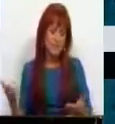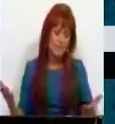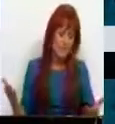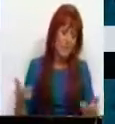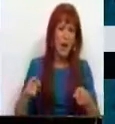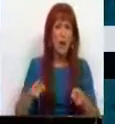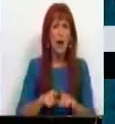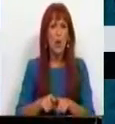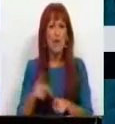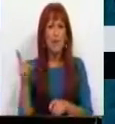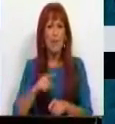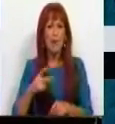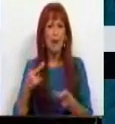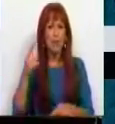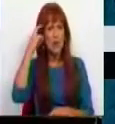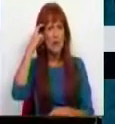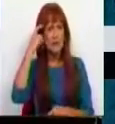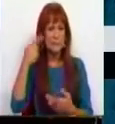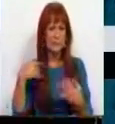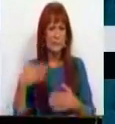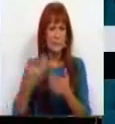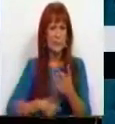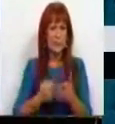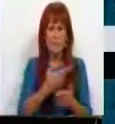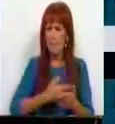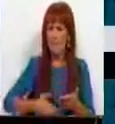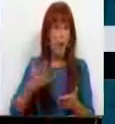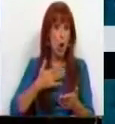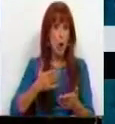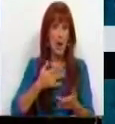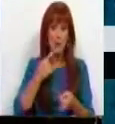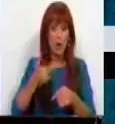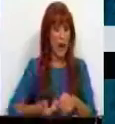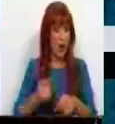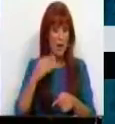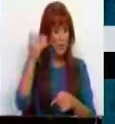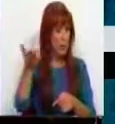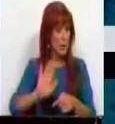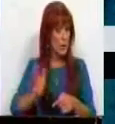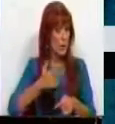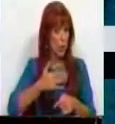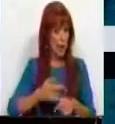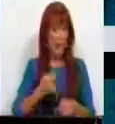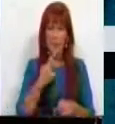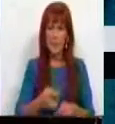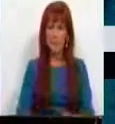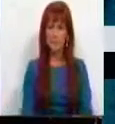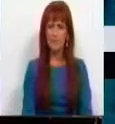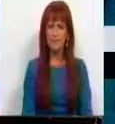é passarem-nos 2 vezes uma fatura de um passado que nós não queremos ter nem no presente nem no futuro. Disse.